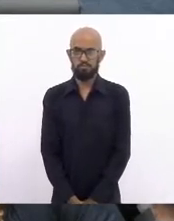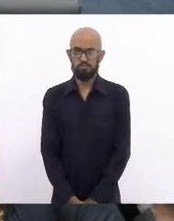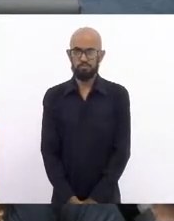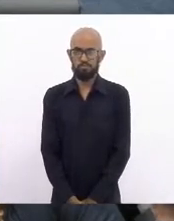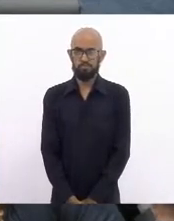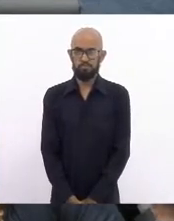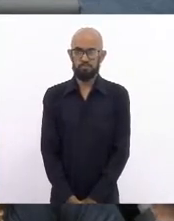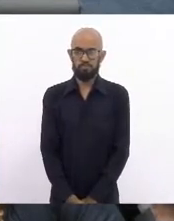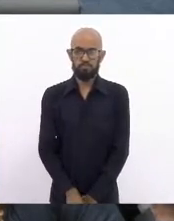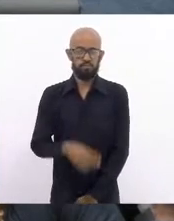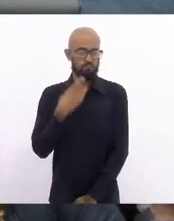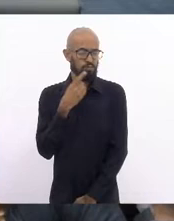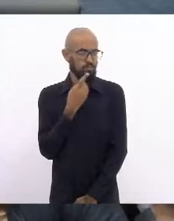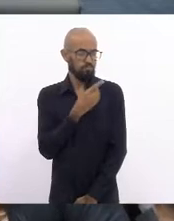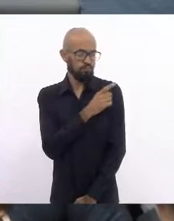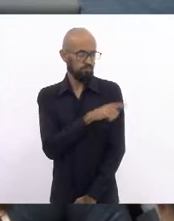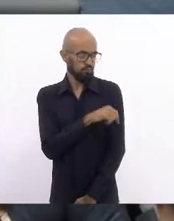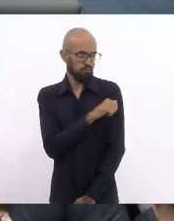Deputada enfermeira Rejane.